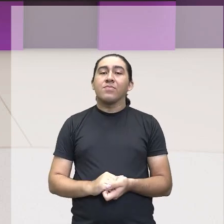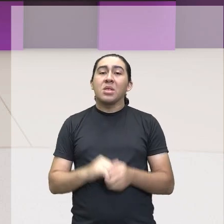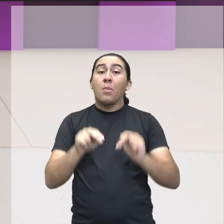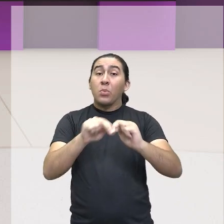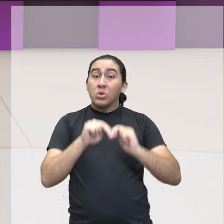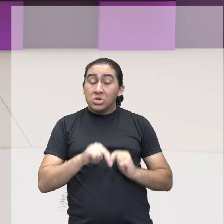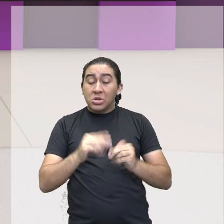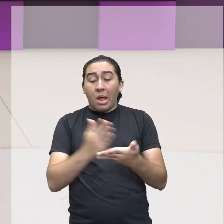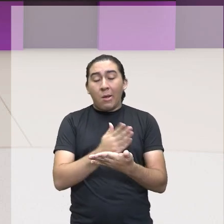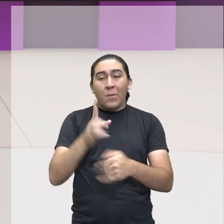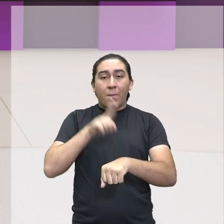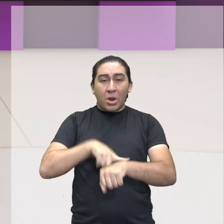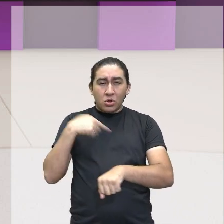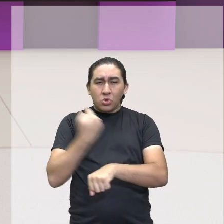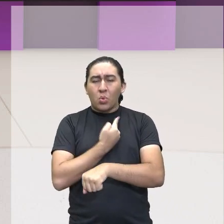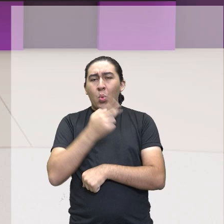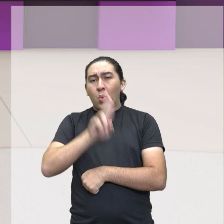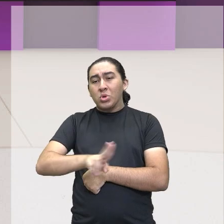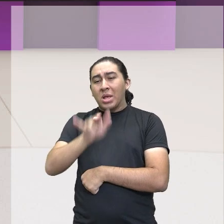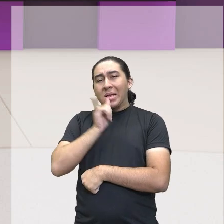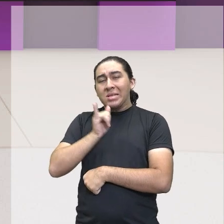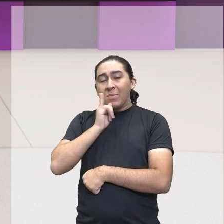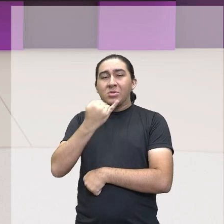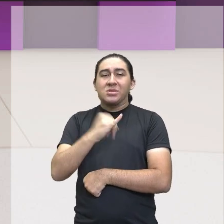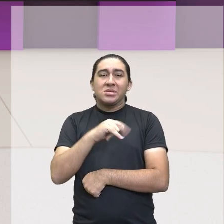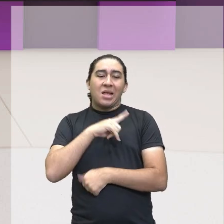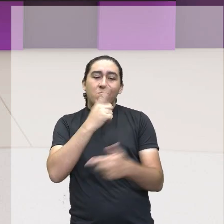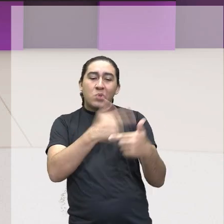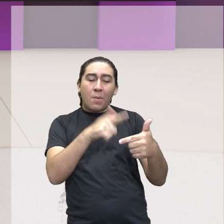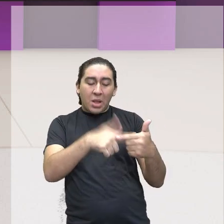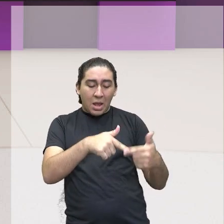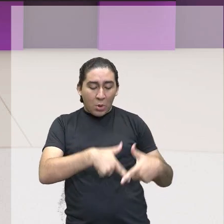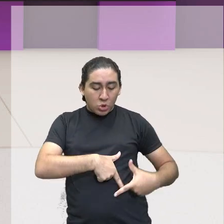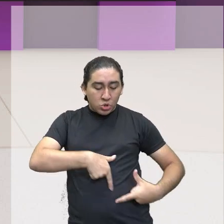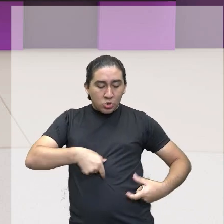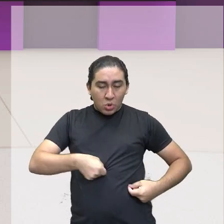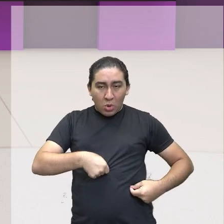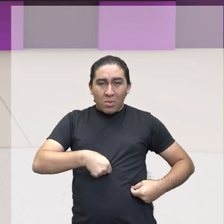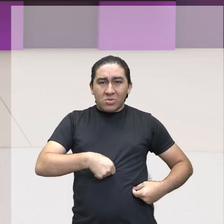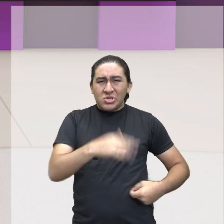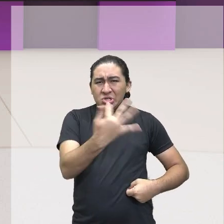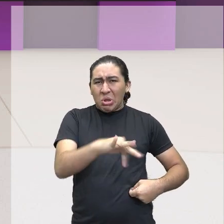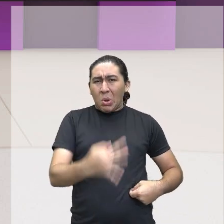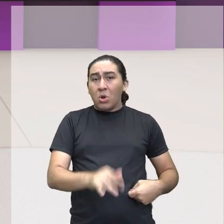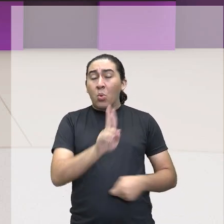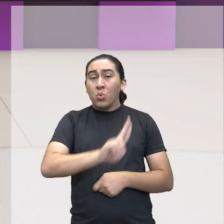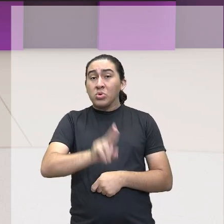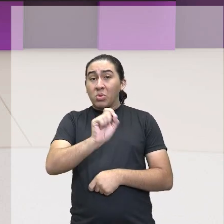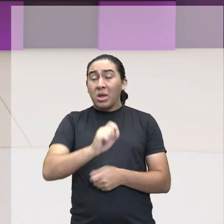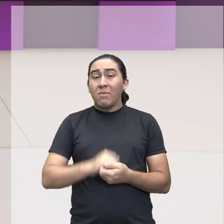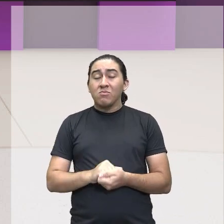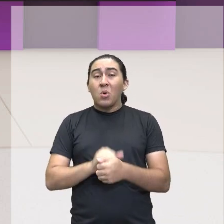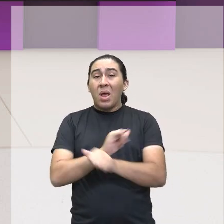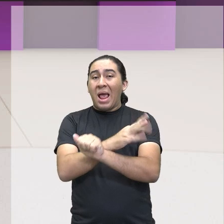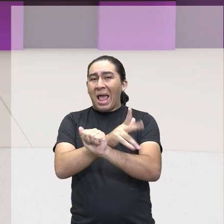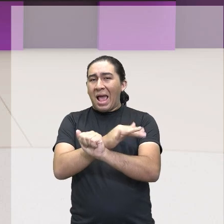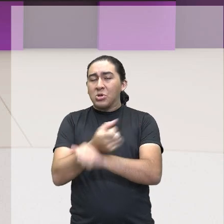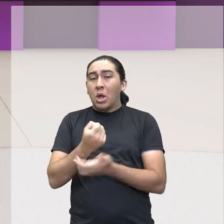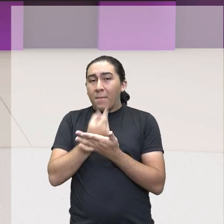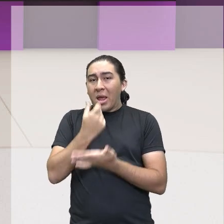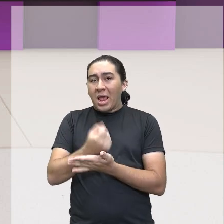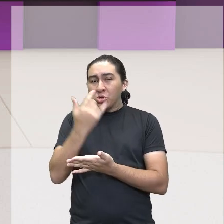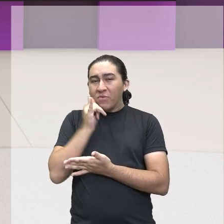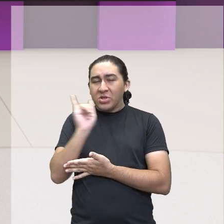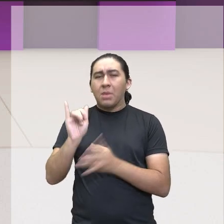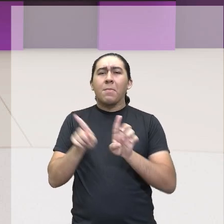momentos você vai utilizar ali, por exemplo, quando você está com um problema no estômago, você vai utilizar um antiácido. Mas você sabe por que você